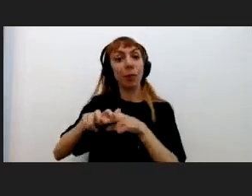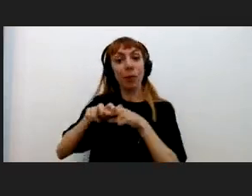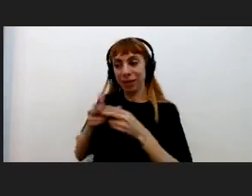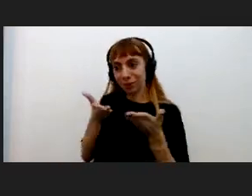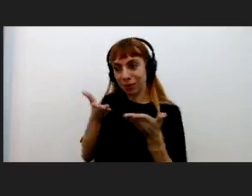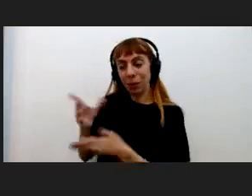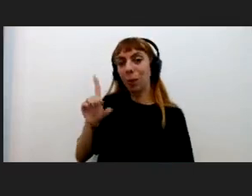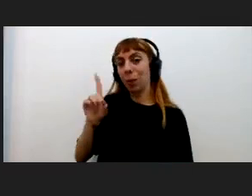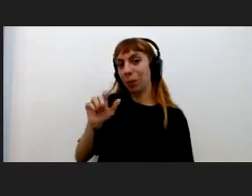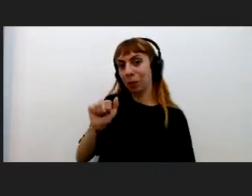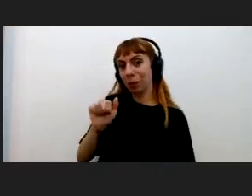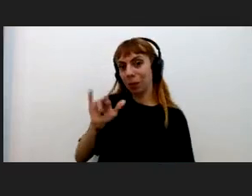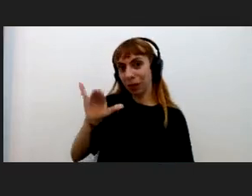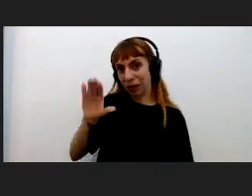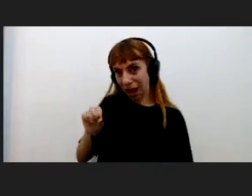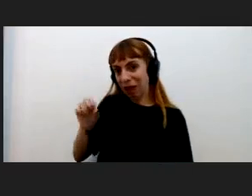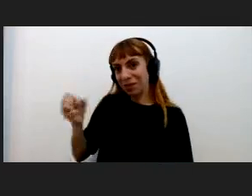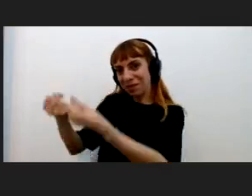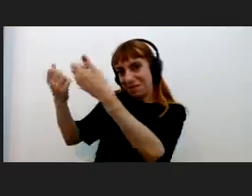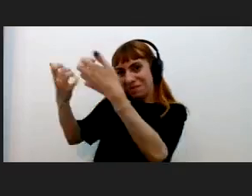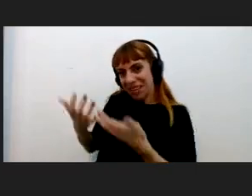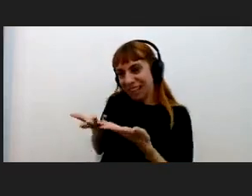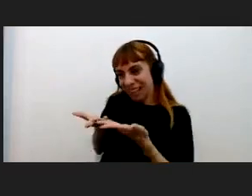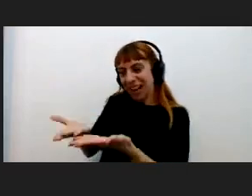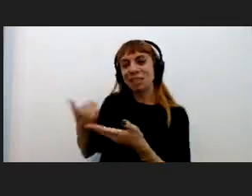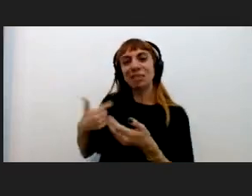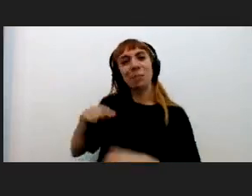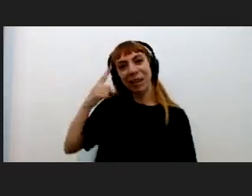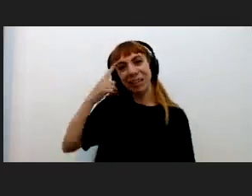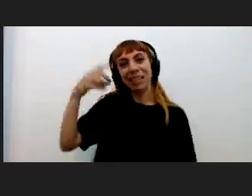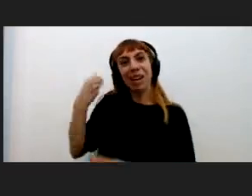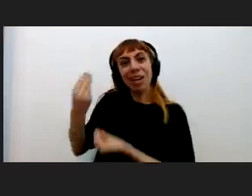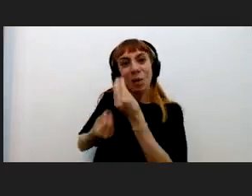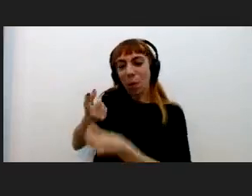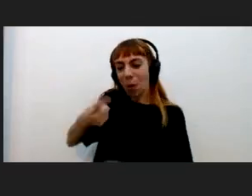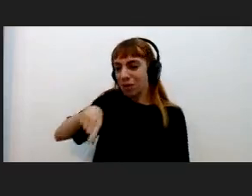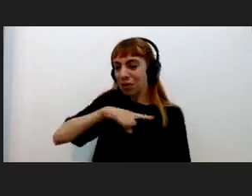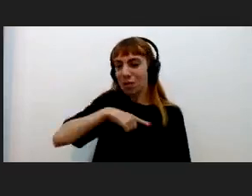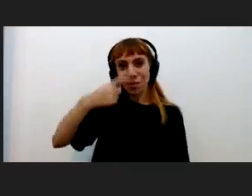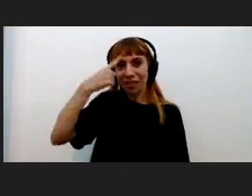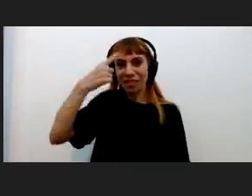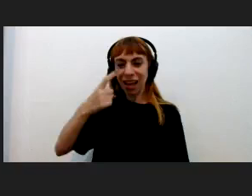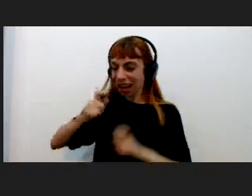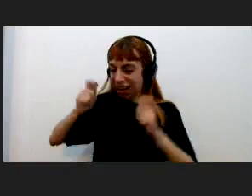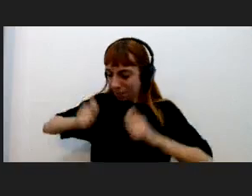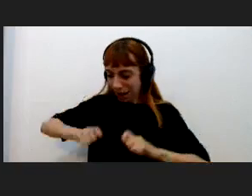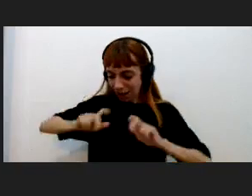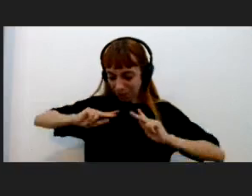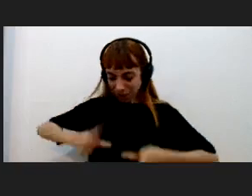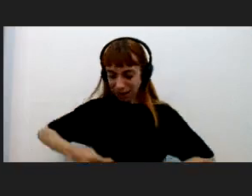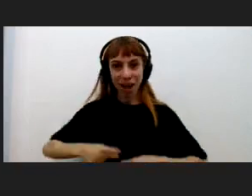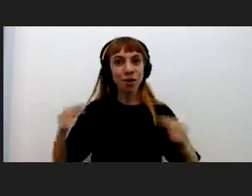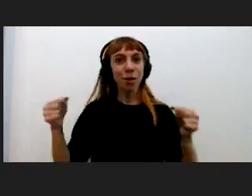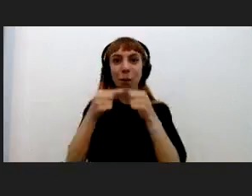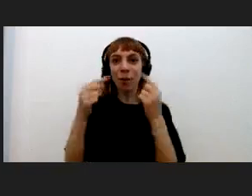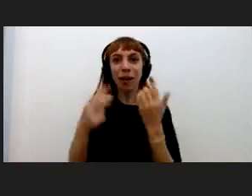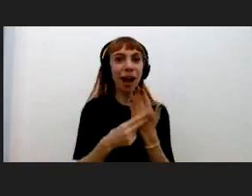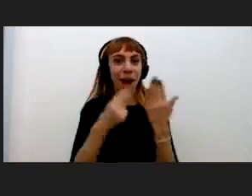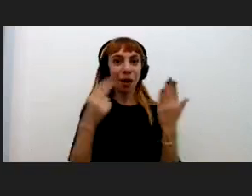a humanidade através da compreensão de Bell Hooks mesmo, né? Uma condição que é transversal e que